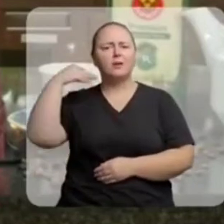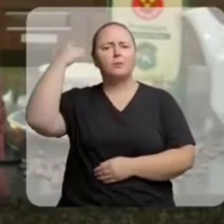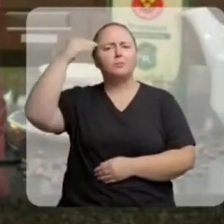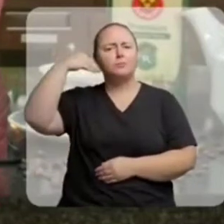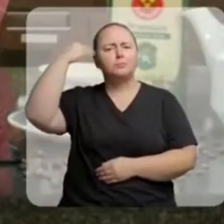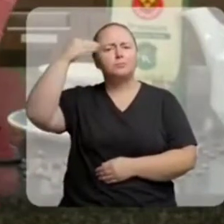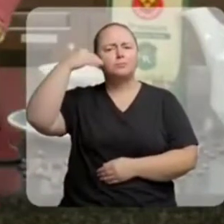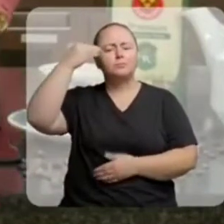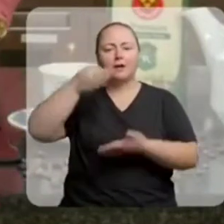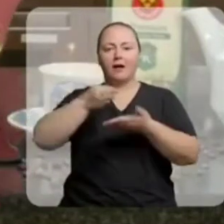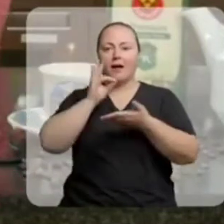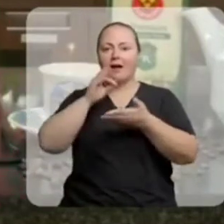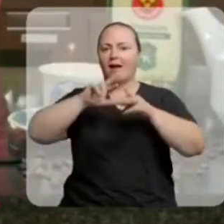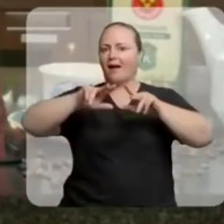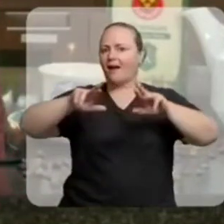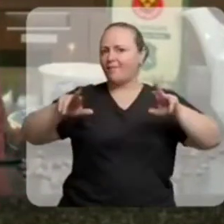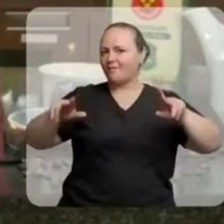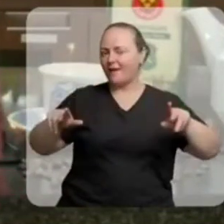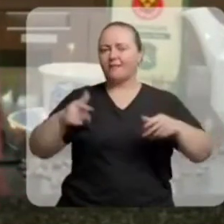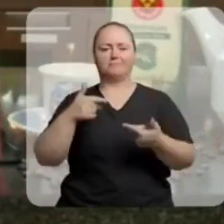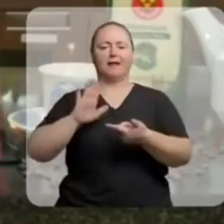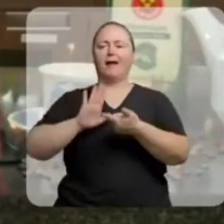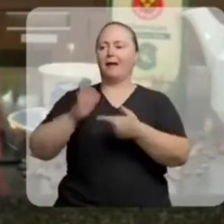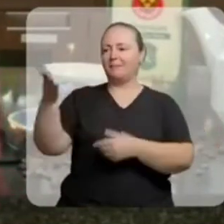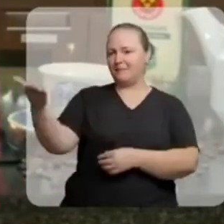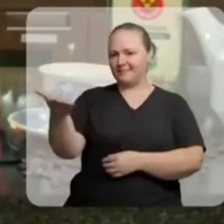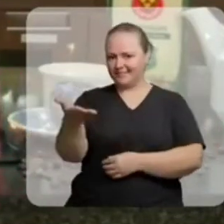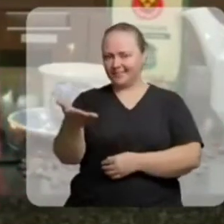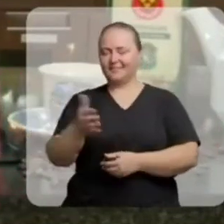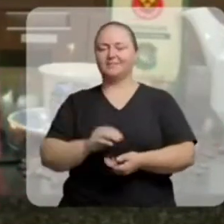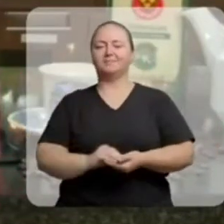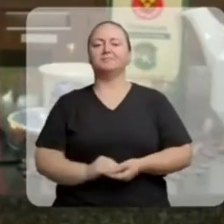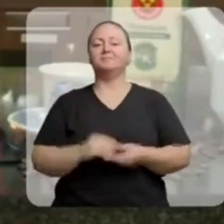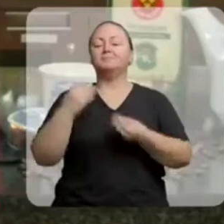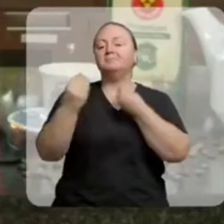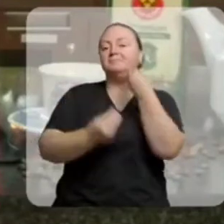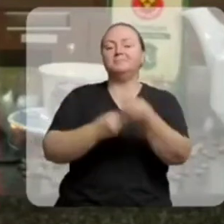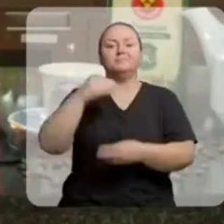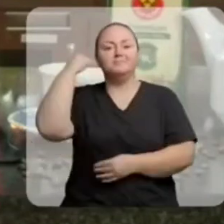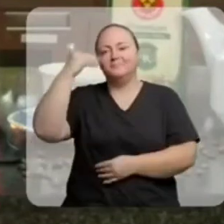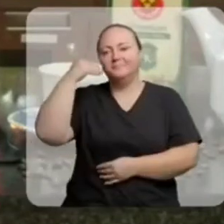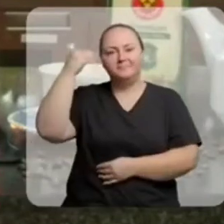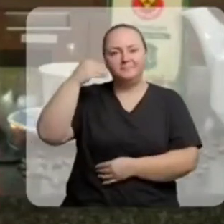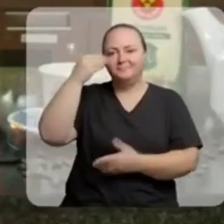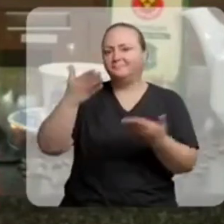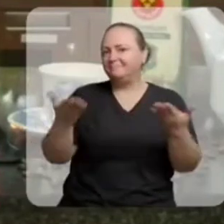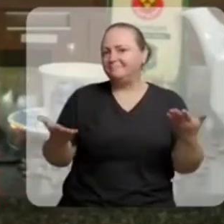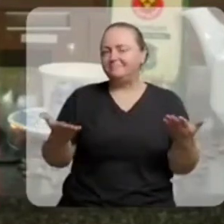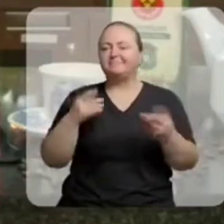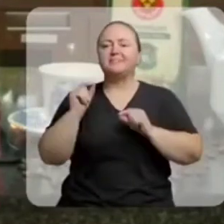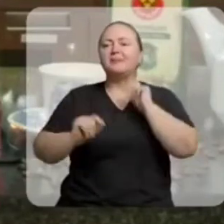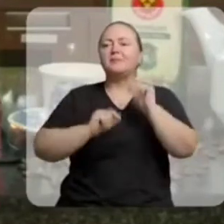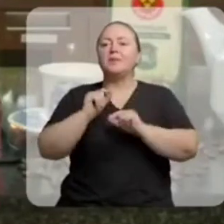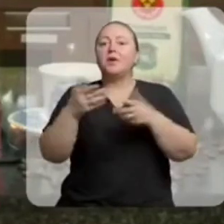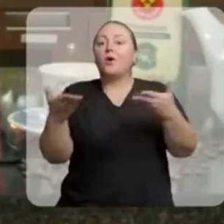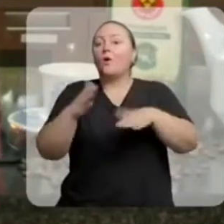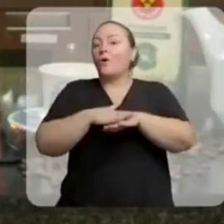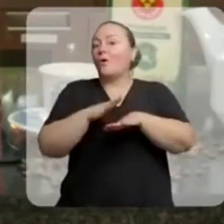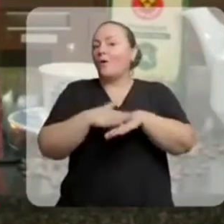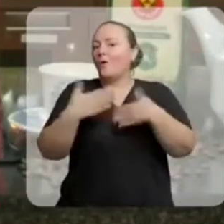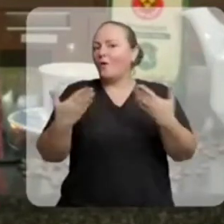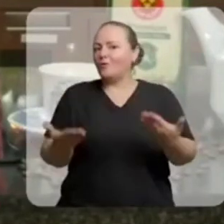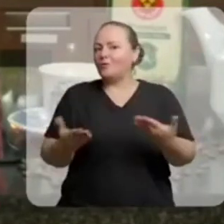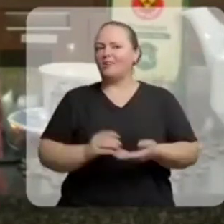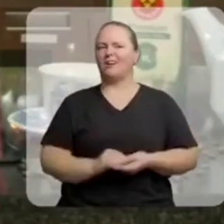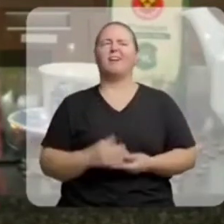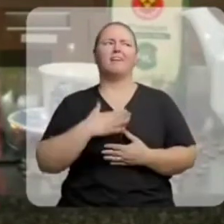sobre cafés. Vou deixar que você se apresente então um pouco, fala aí um pouquinho da tua experiência e do que a gente vai fazer hoje aqui. Eu quase não